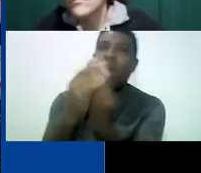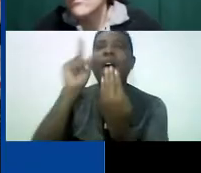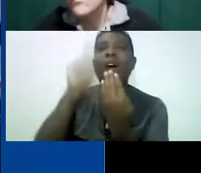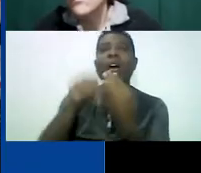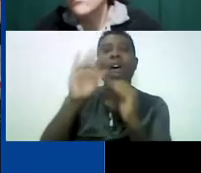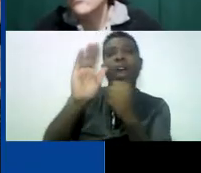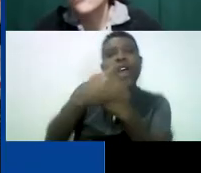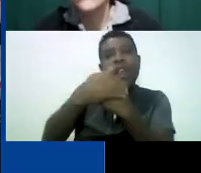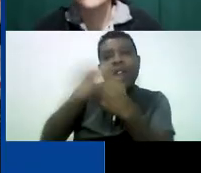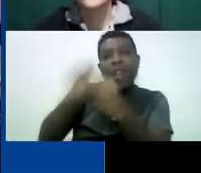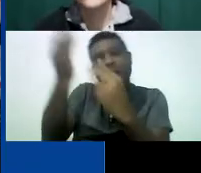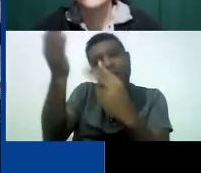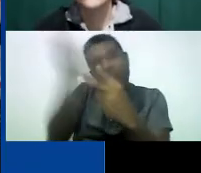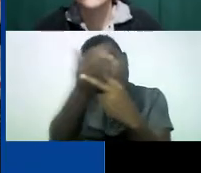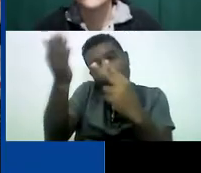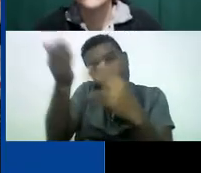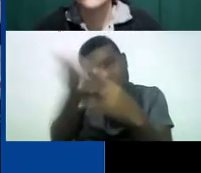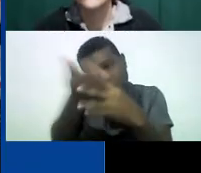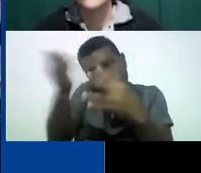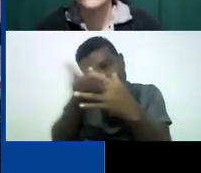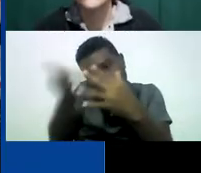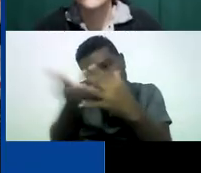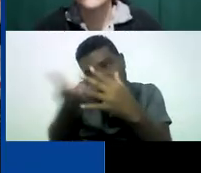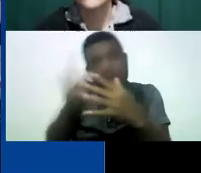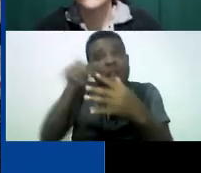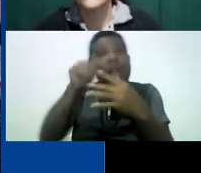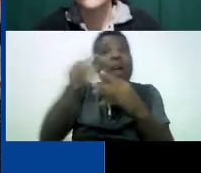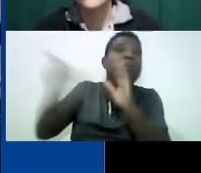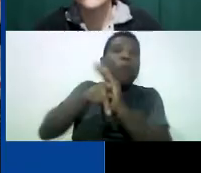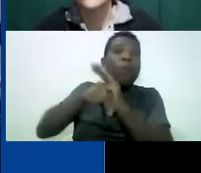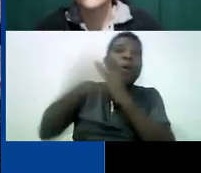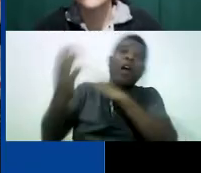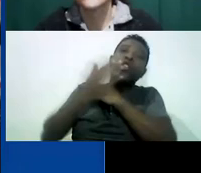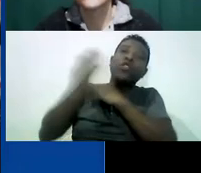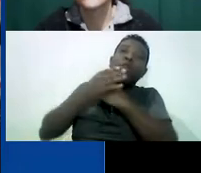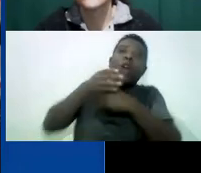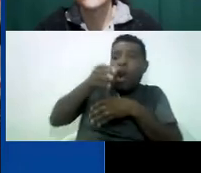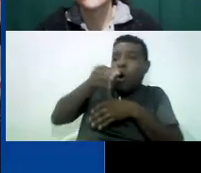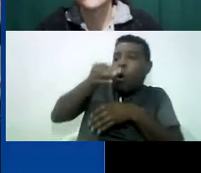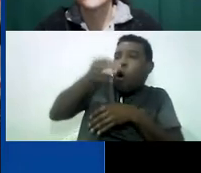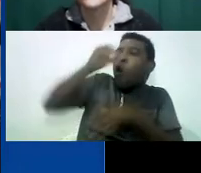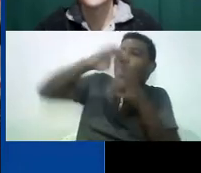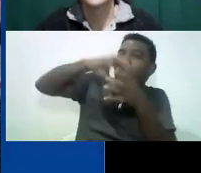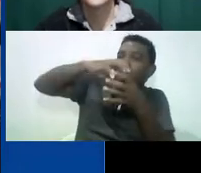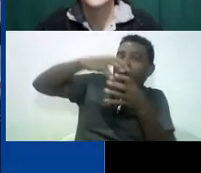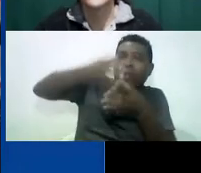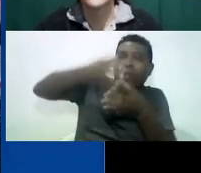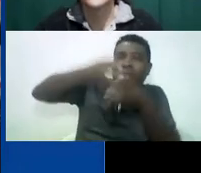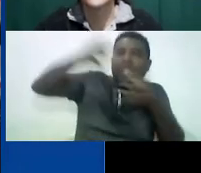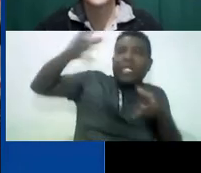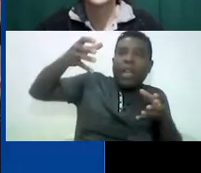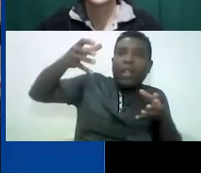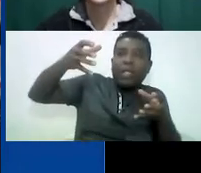todos esses posteriores, eles são extensores da coluna. São músculos que fazem extensão da coluna cervical. Tá? Então, todos eles têm